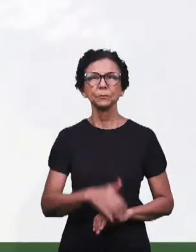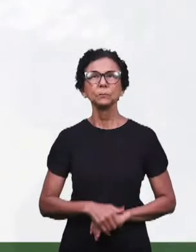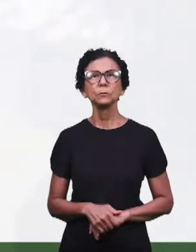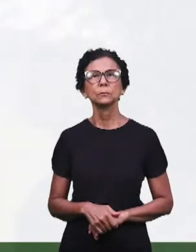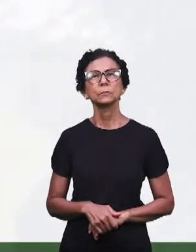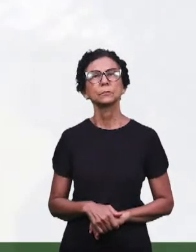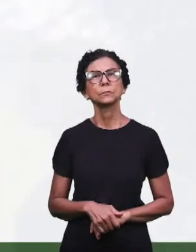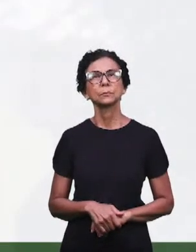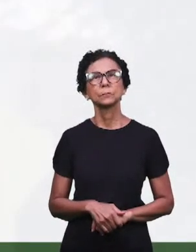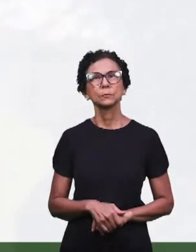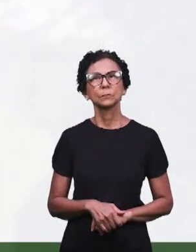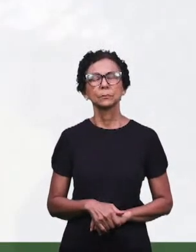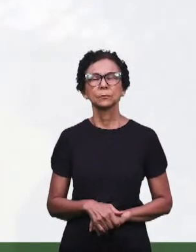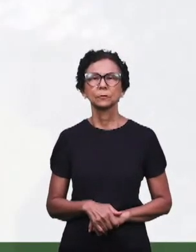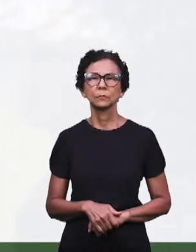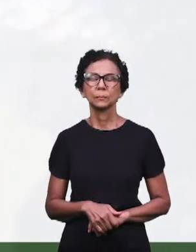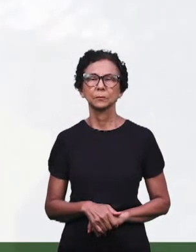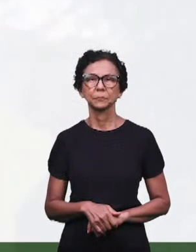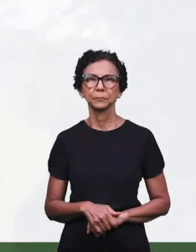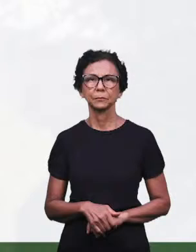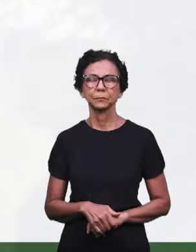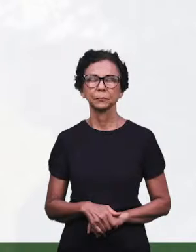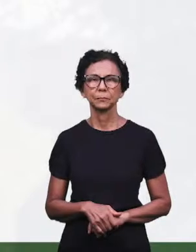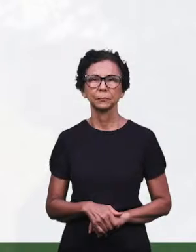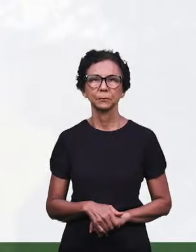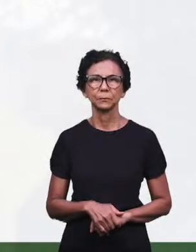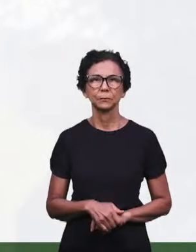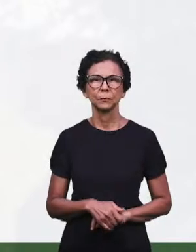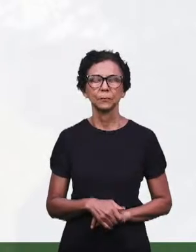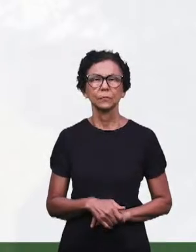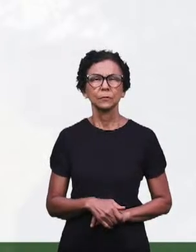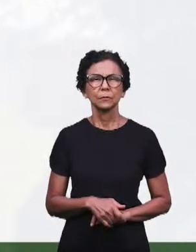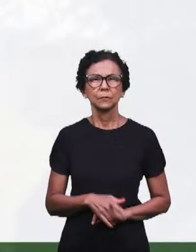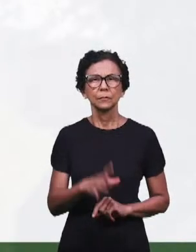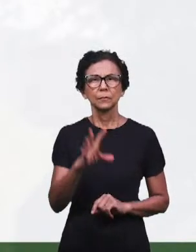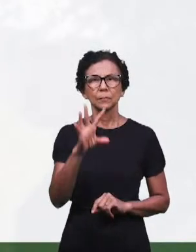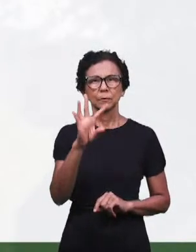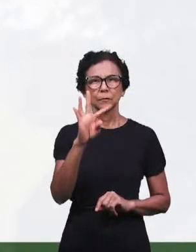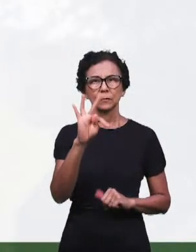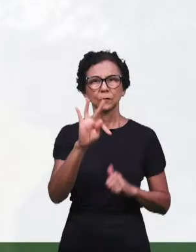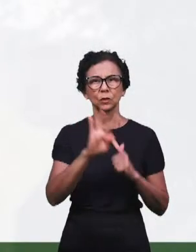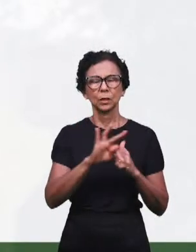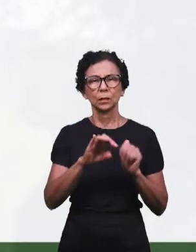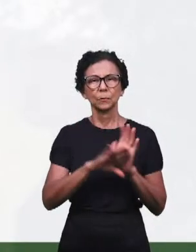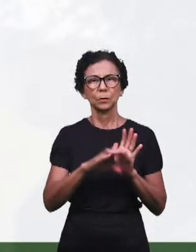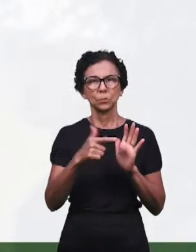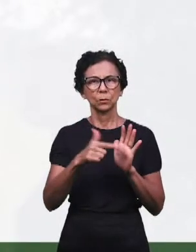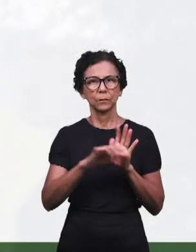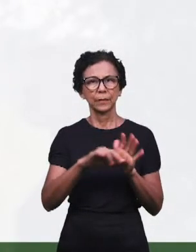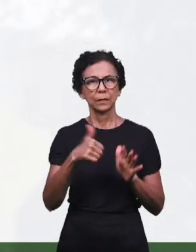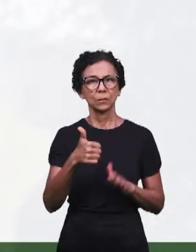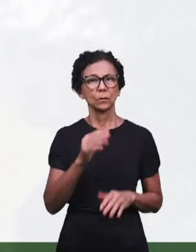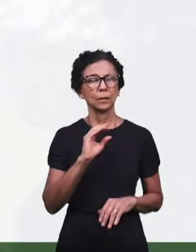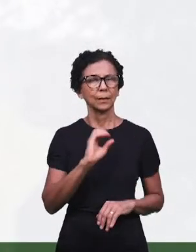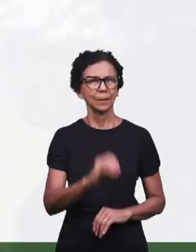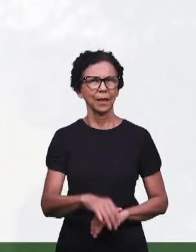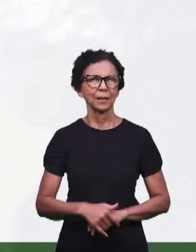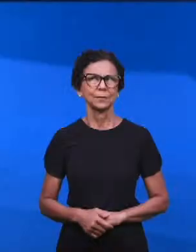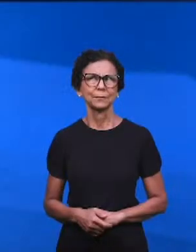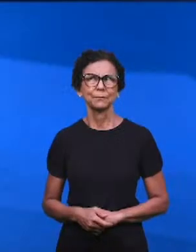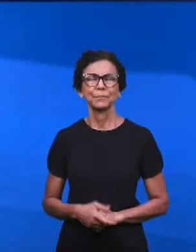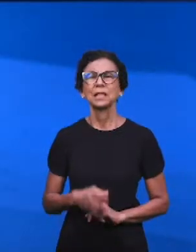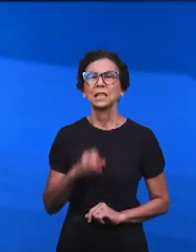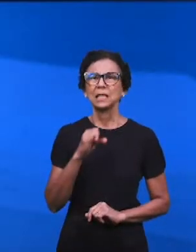10, responda, quem guarda parte da lei, cumpriu a lei? Aí agora já estamos lá na carta